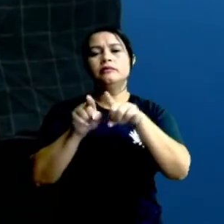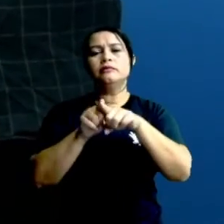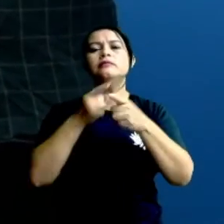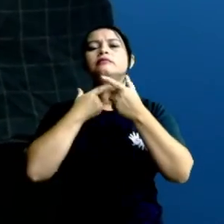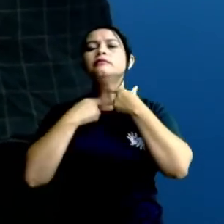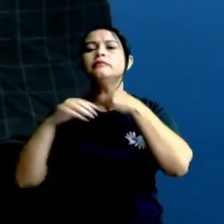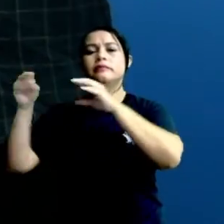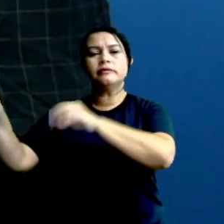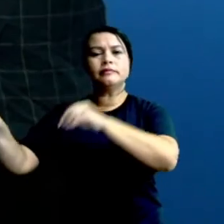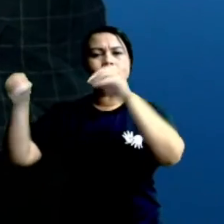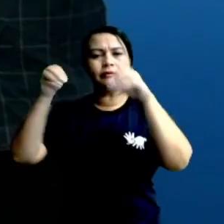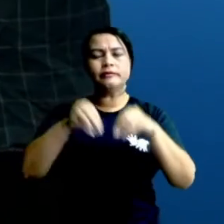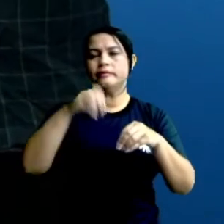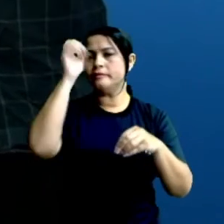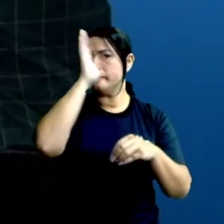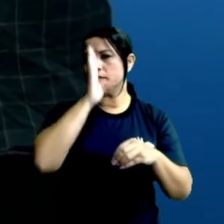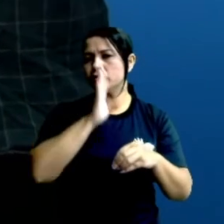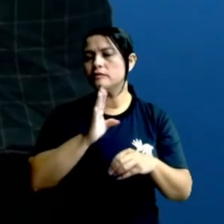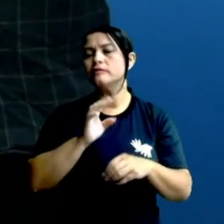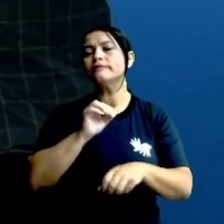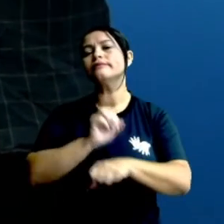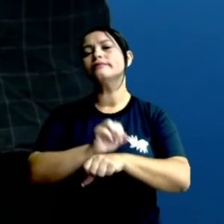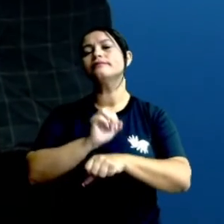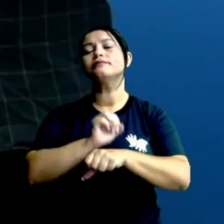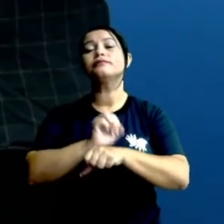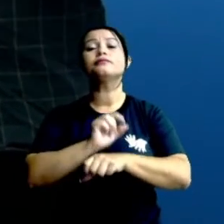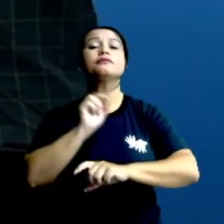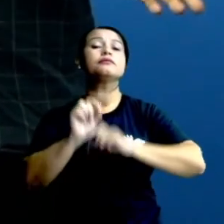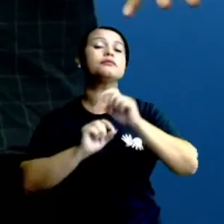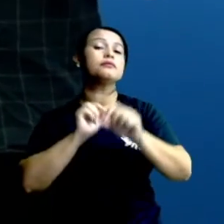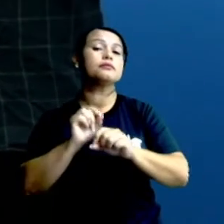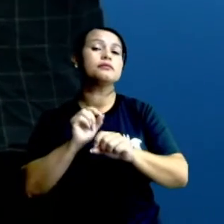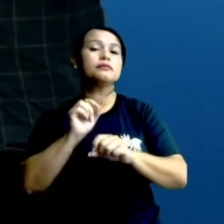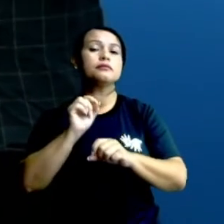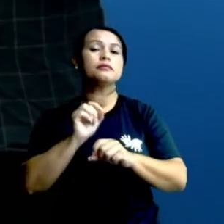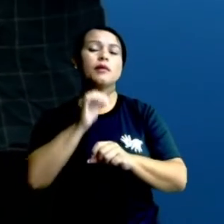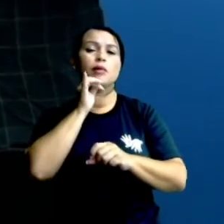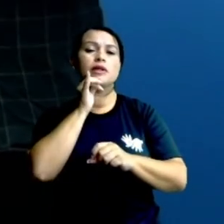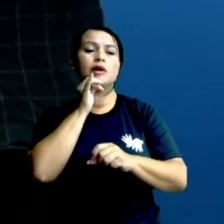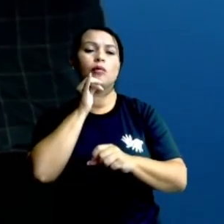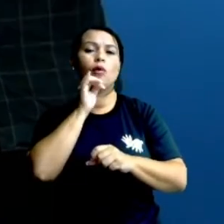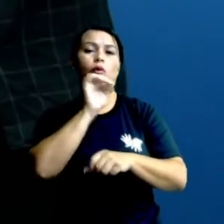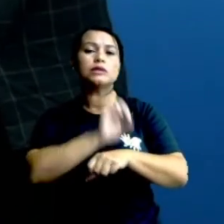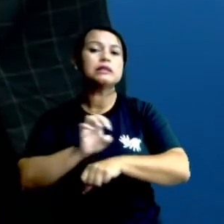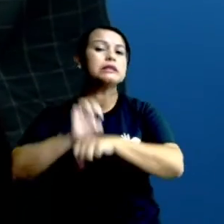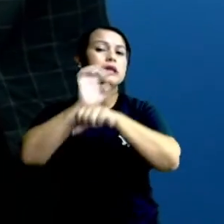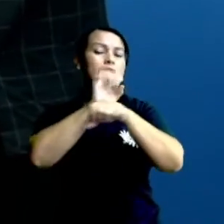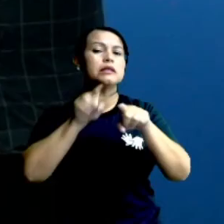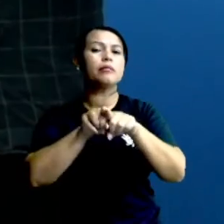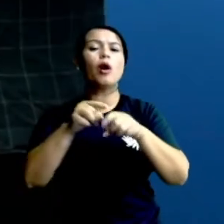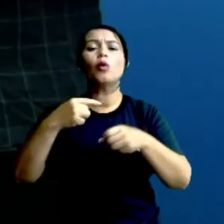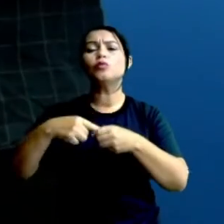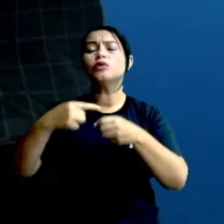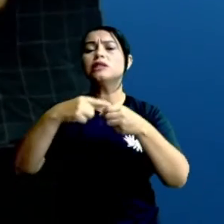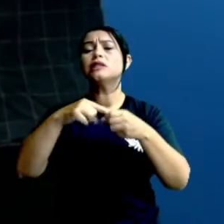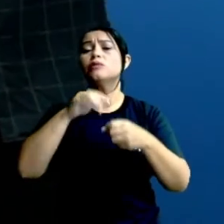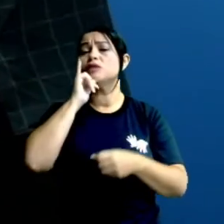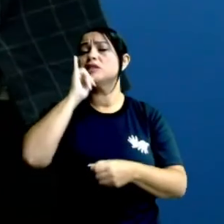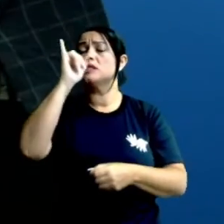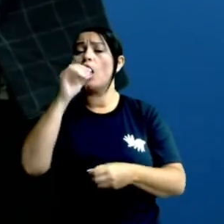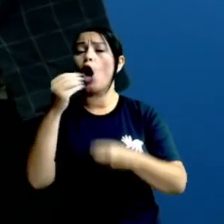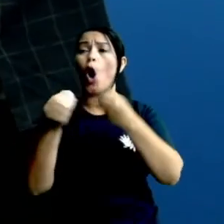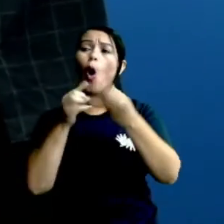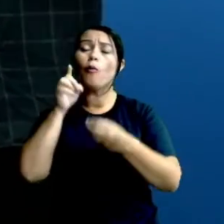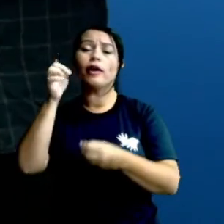vir para o Brasil ficavam esperando, vamos dizer assim, os estados e municípios dizerem quais eram os benefícios que eles teriam para